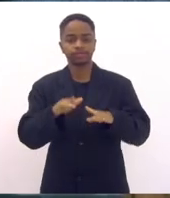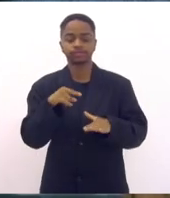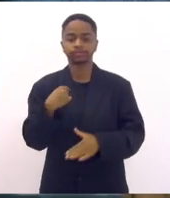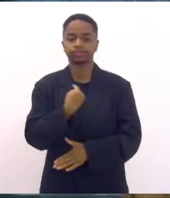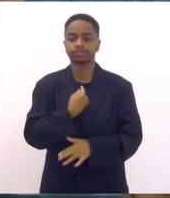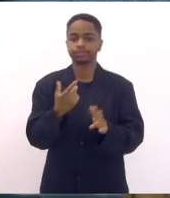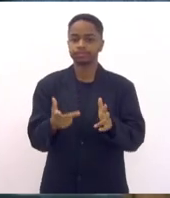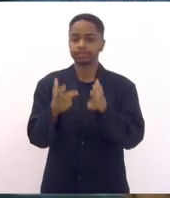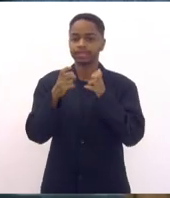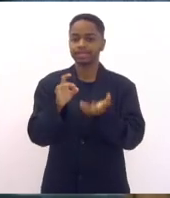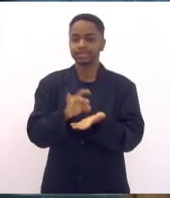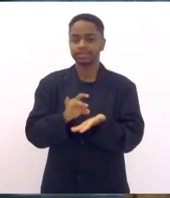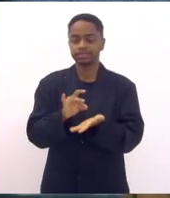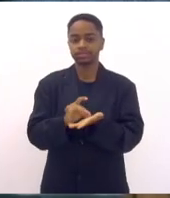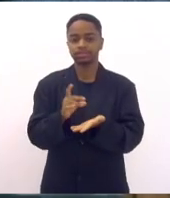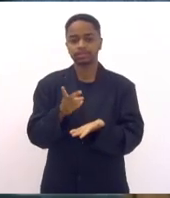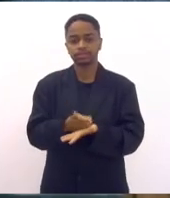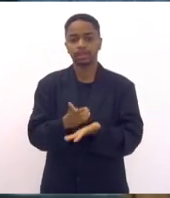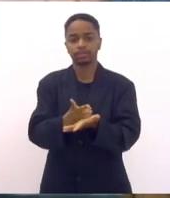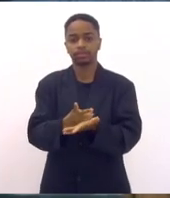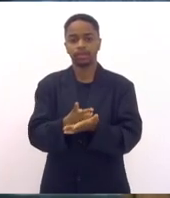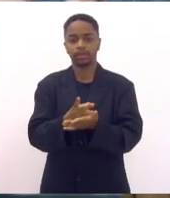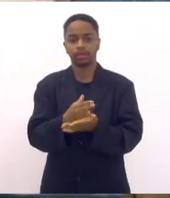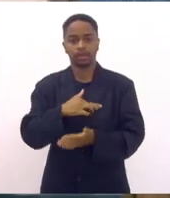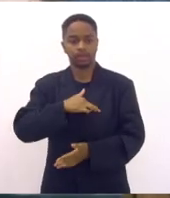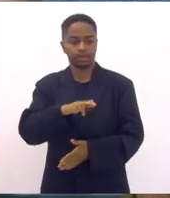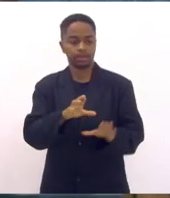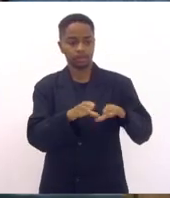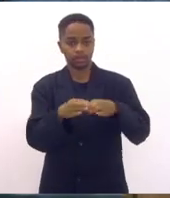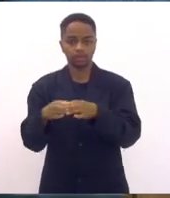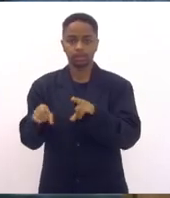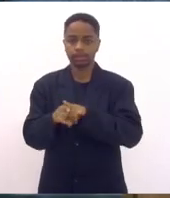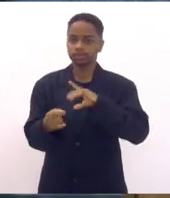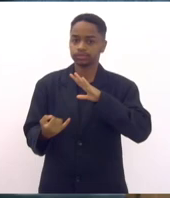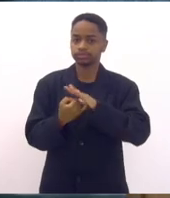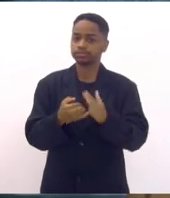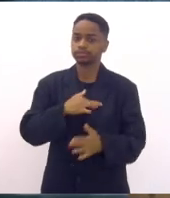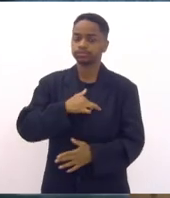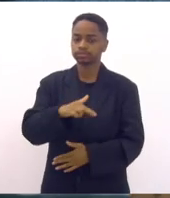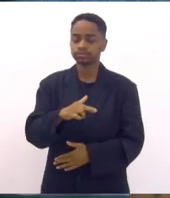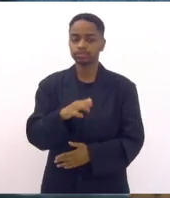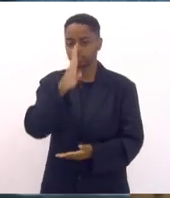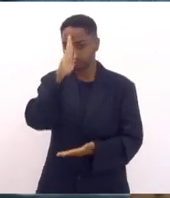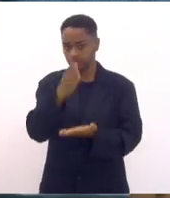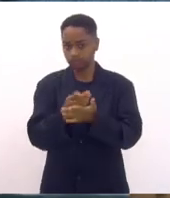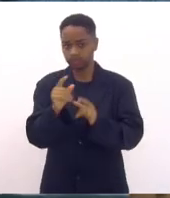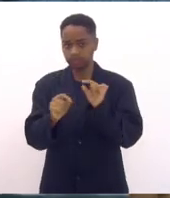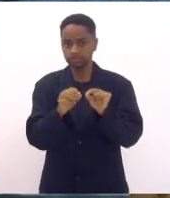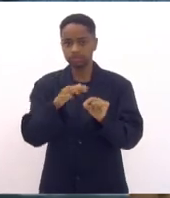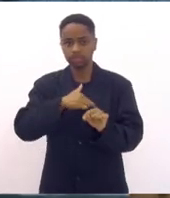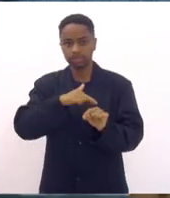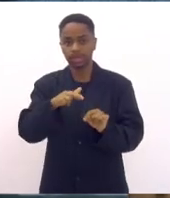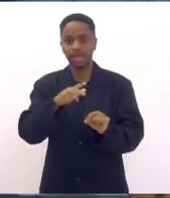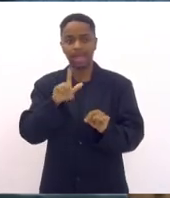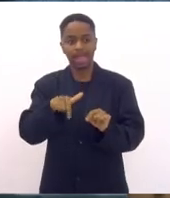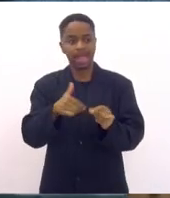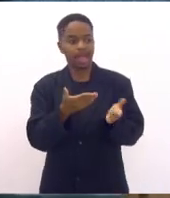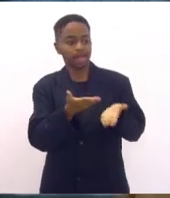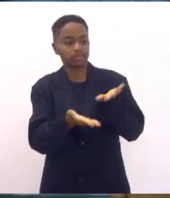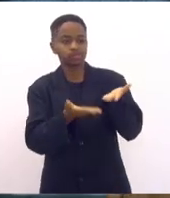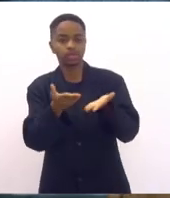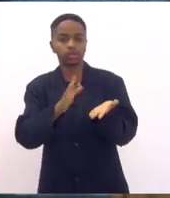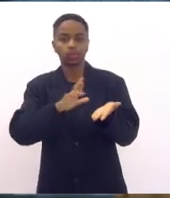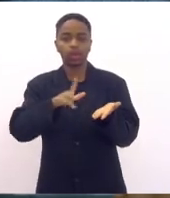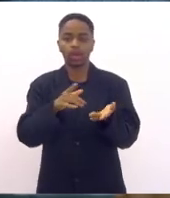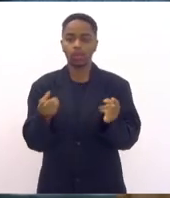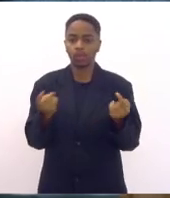aí religiosos e instituições religiosas acreditando que a religião é para ser servida e não para servir e hoje